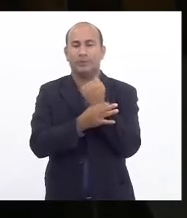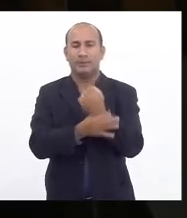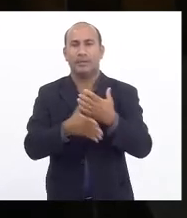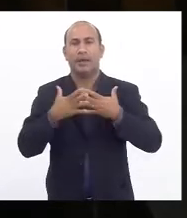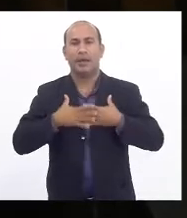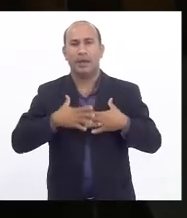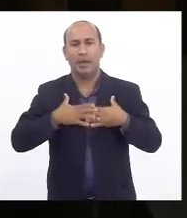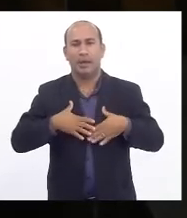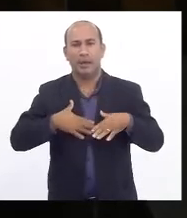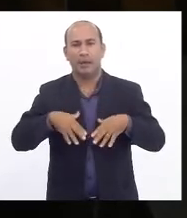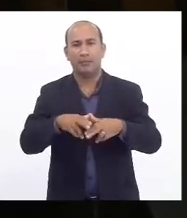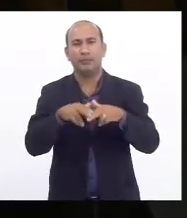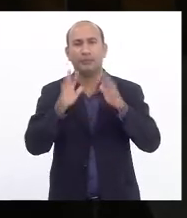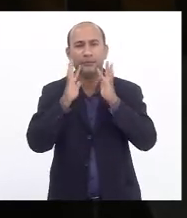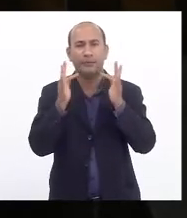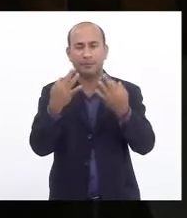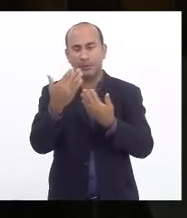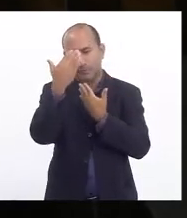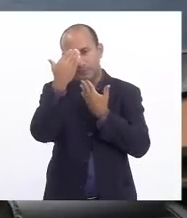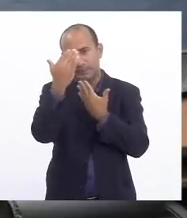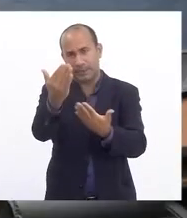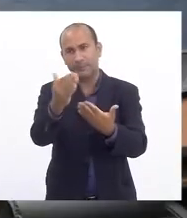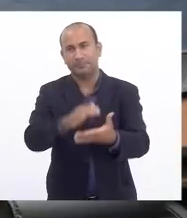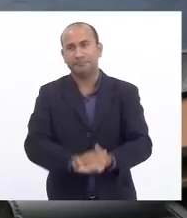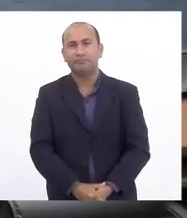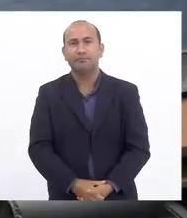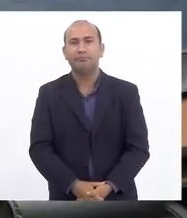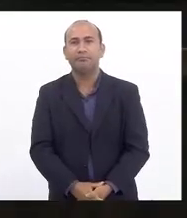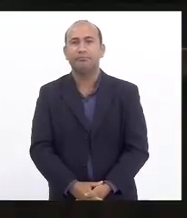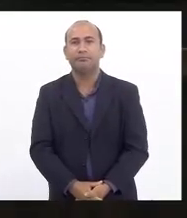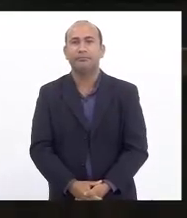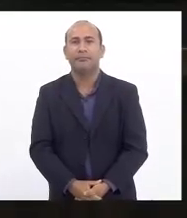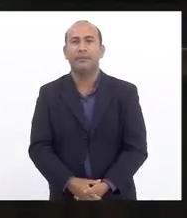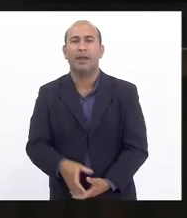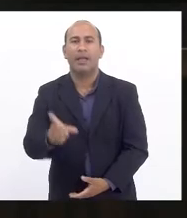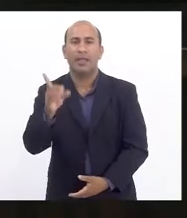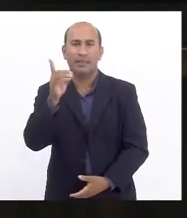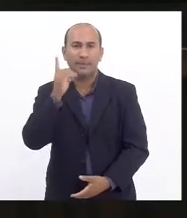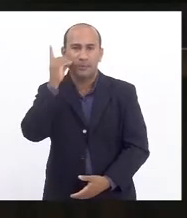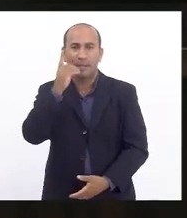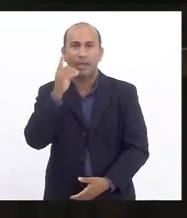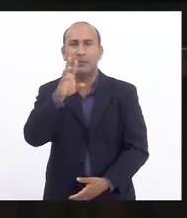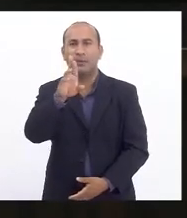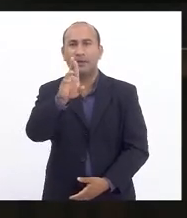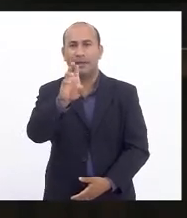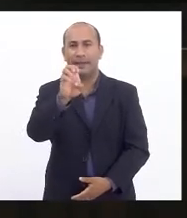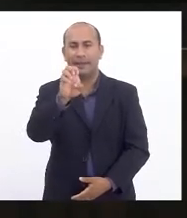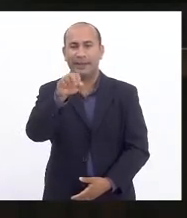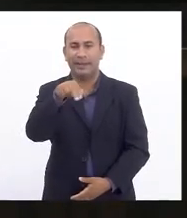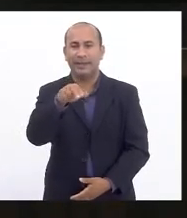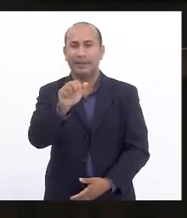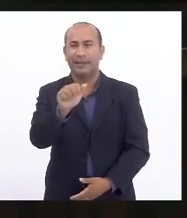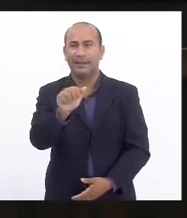tranquilidade para suas famílias Muito obrigado próximo orador escrita é o Nobre Deputado Renan Ferreirinha